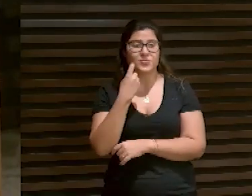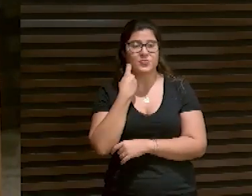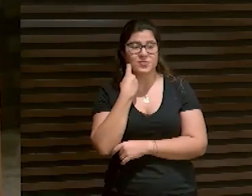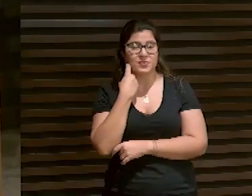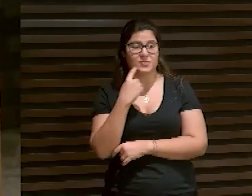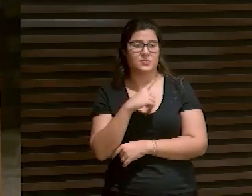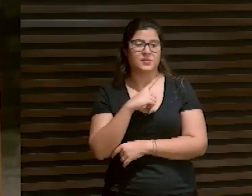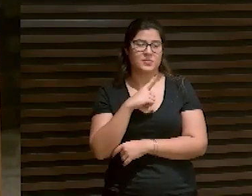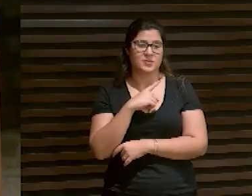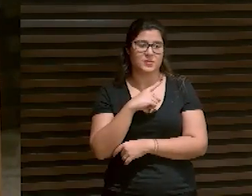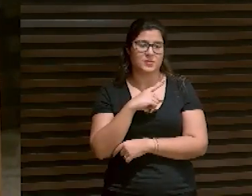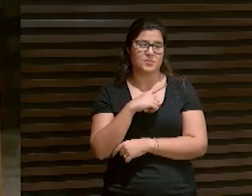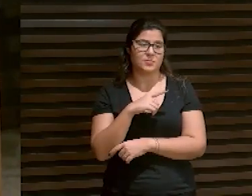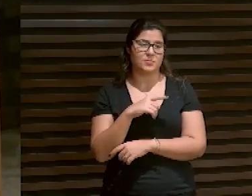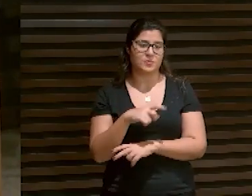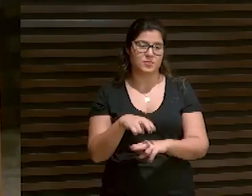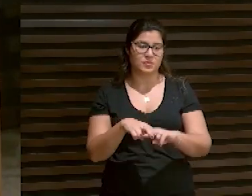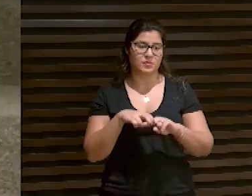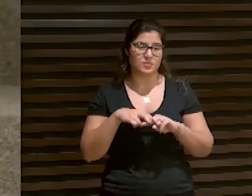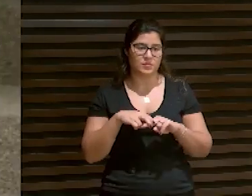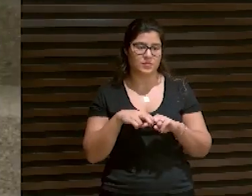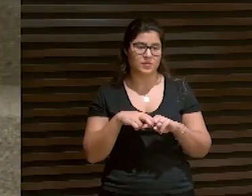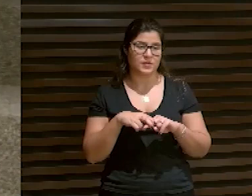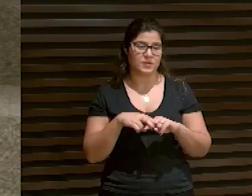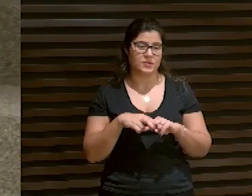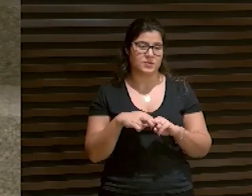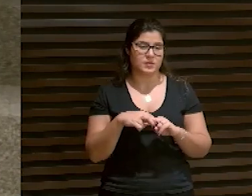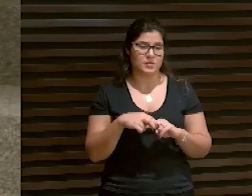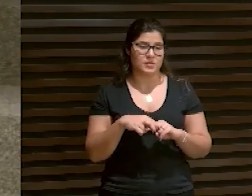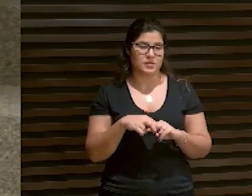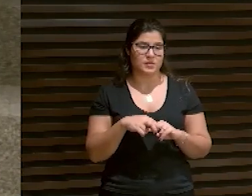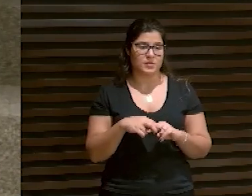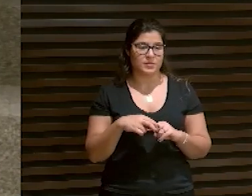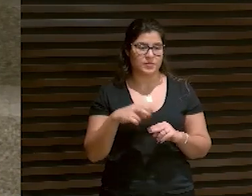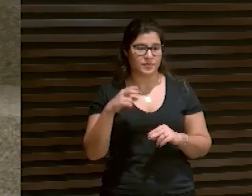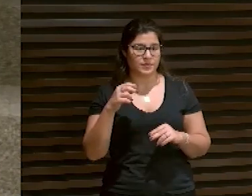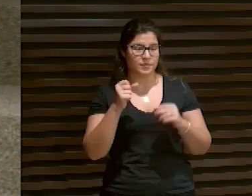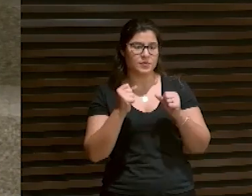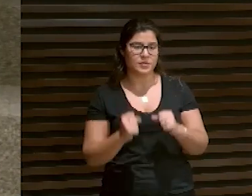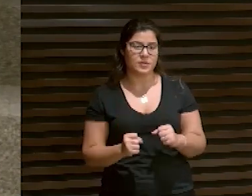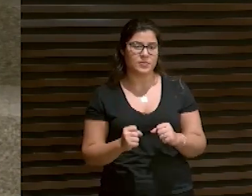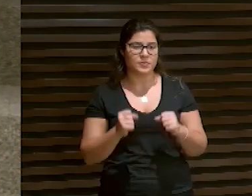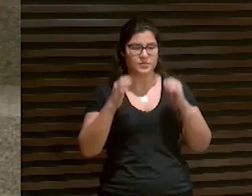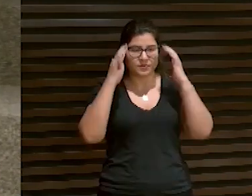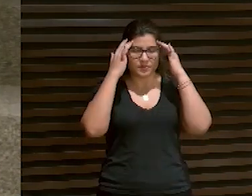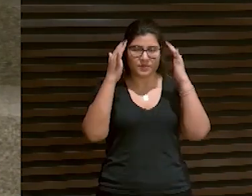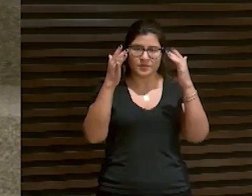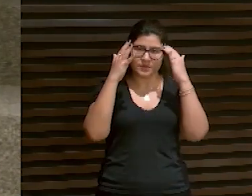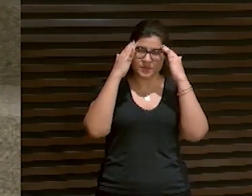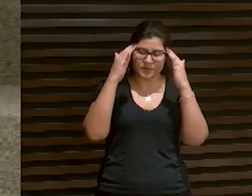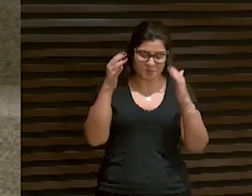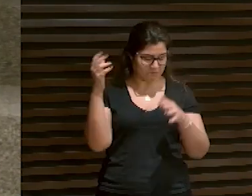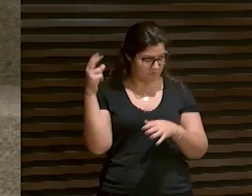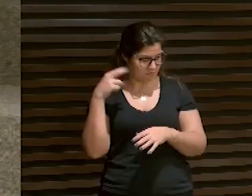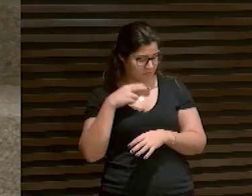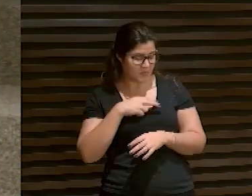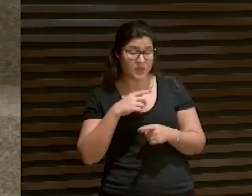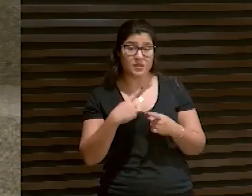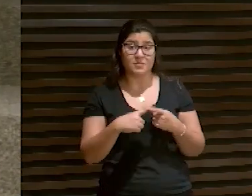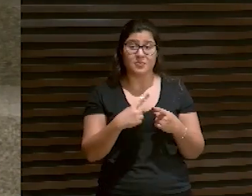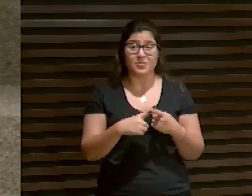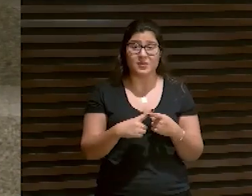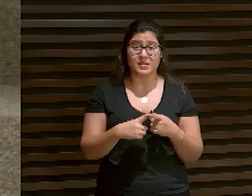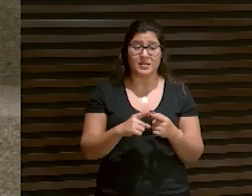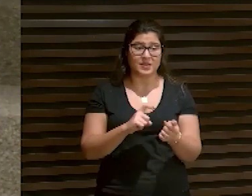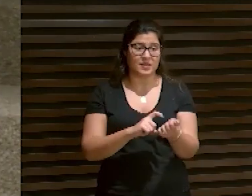mesma forma que Jonas, de fazermos uma autorreflexão. Por que será que eu estou irado? Por que será que você está irado? E, irmãos, nós